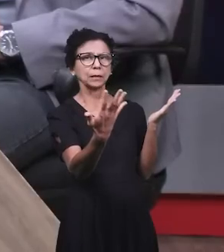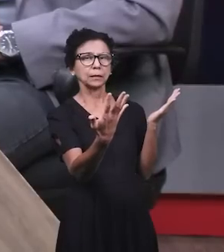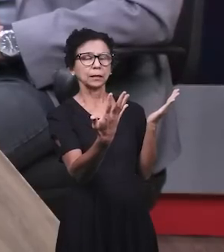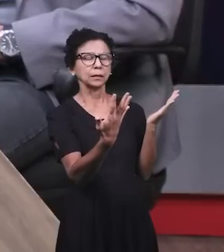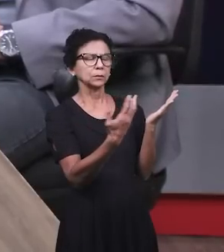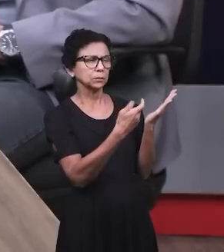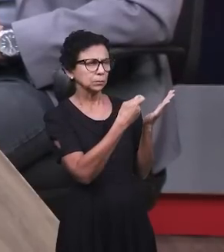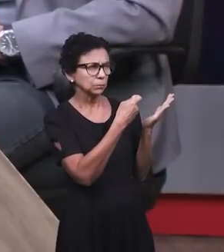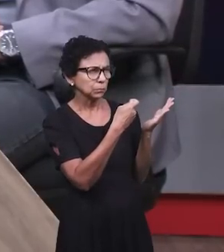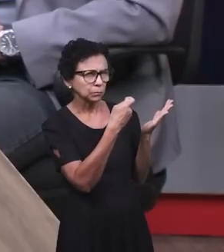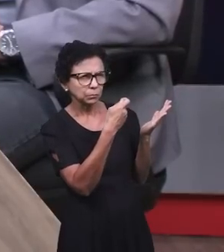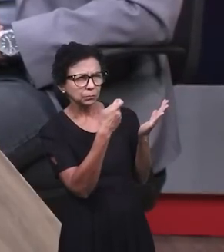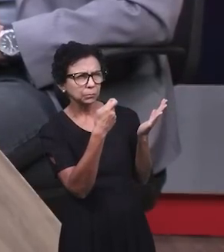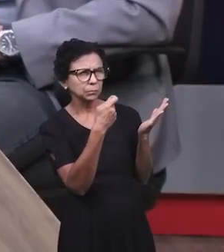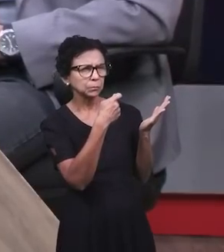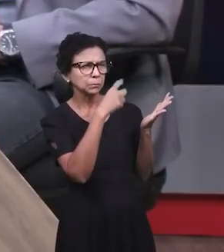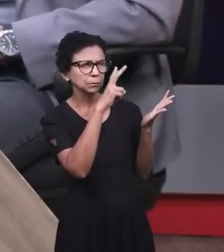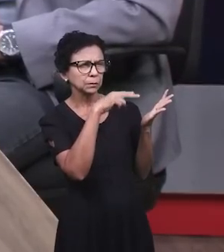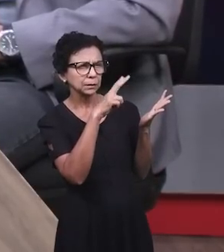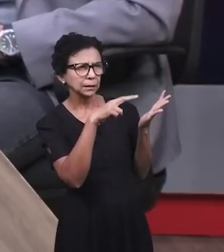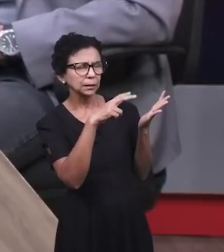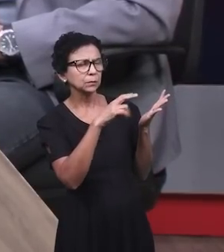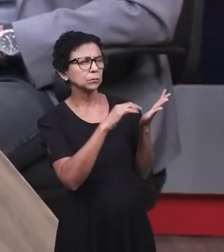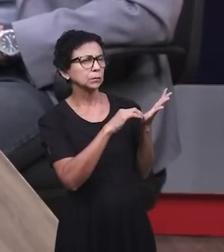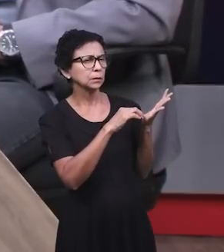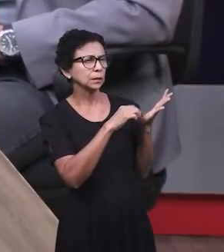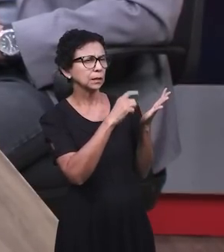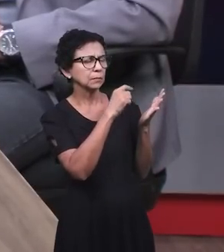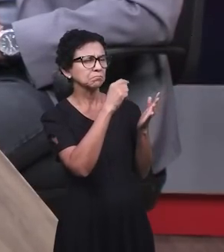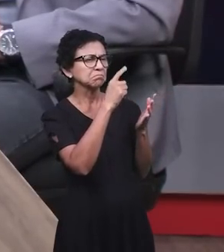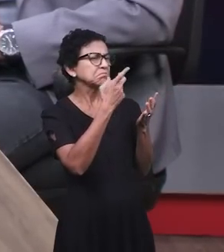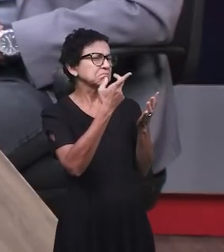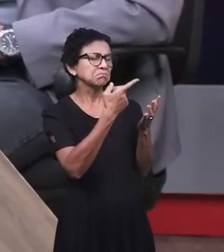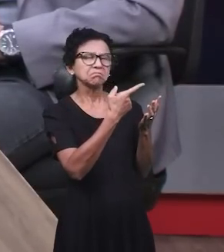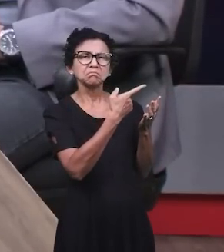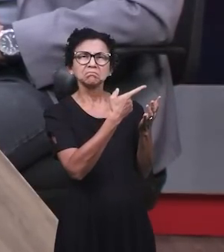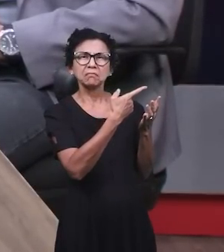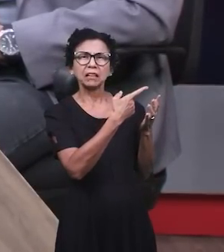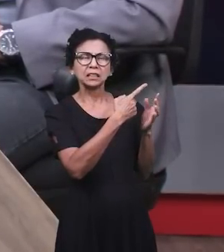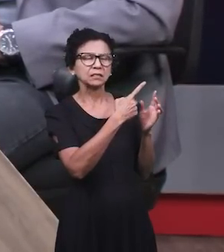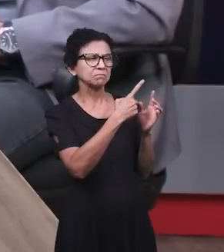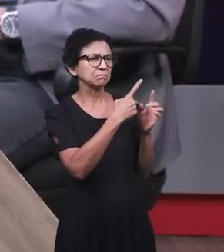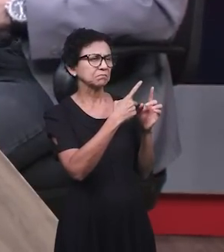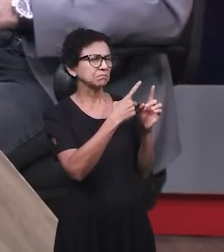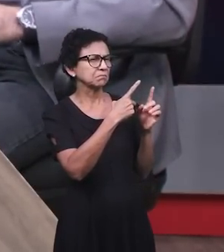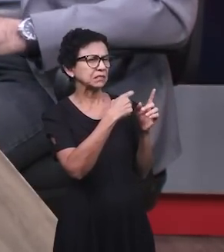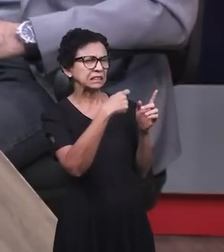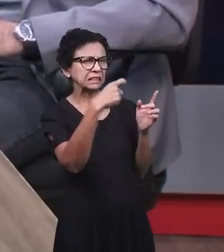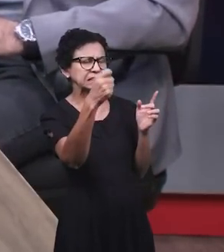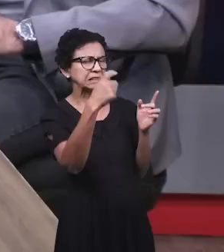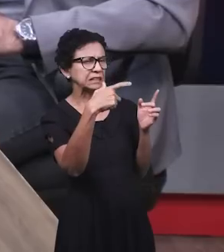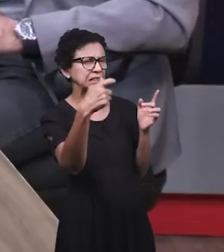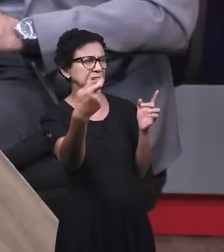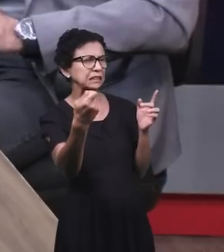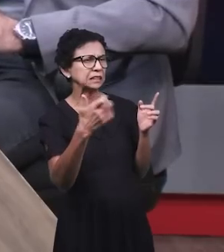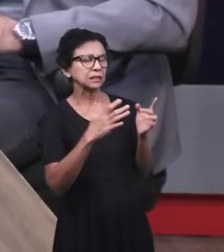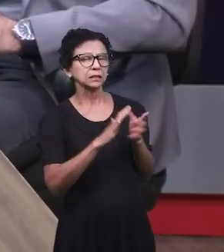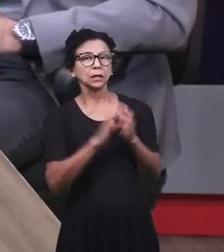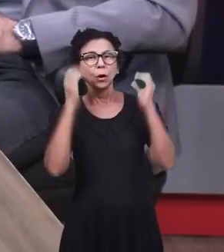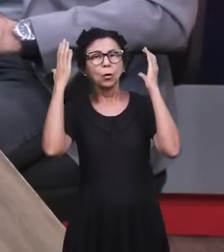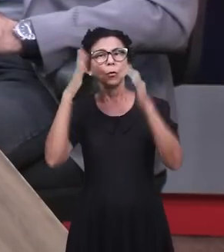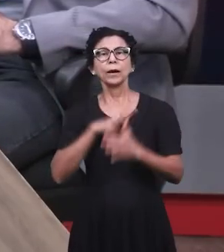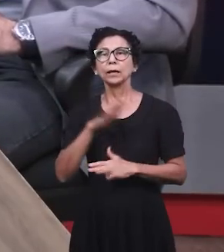chama todos os sábios de Babilônia, pessoas super entendidas na ciência,